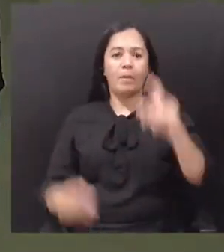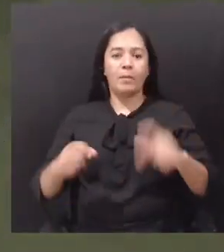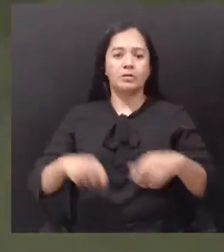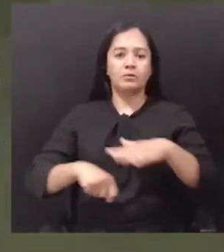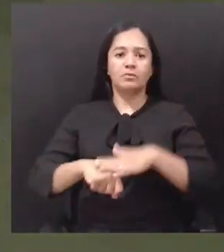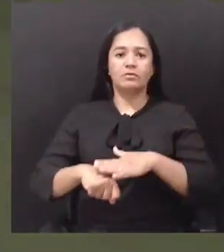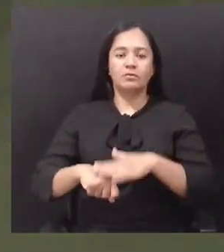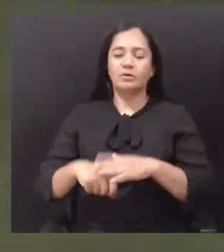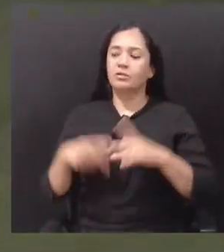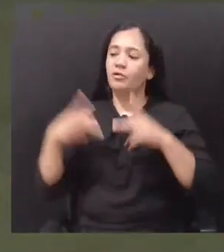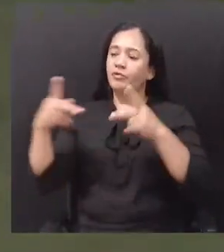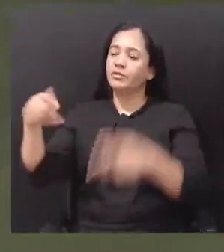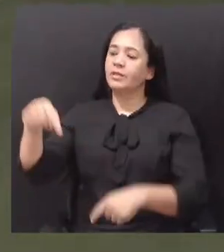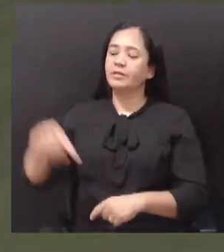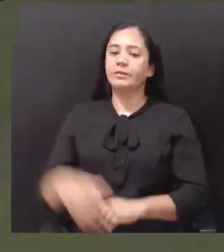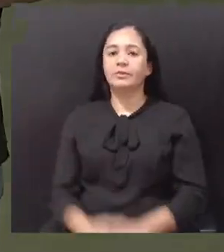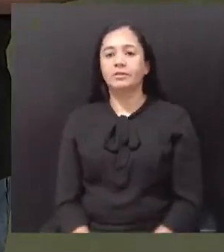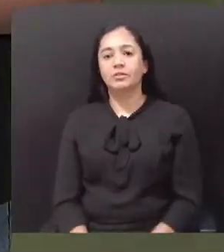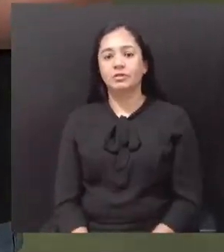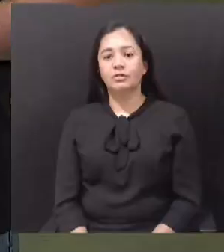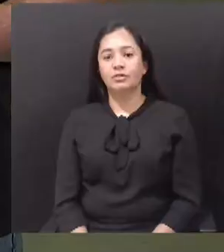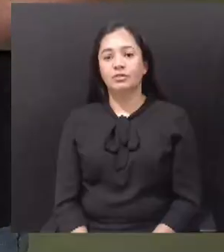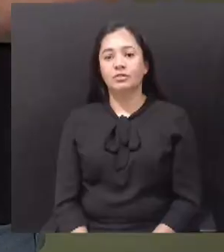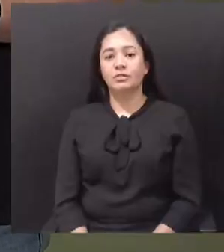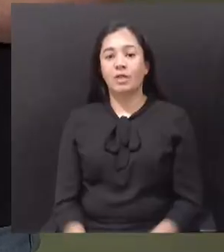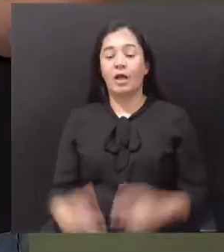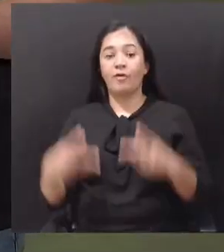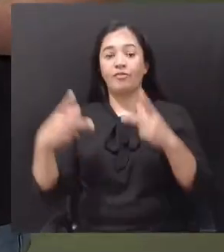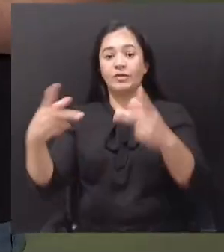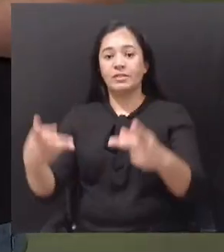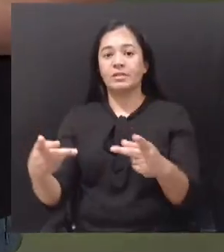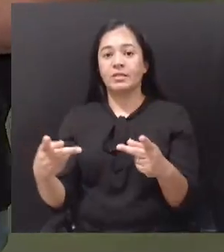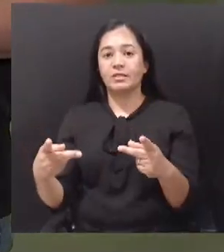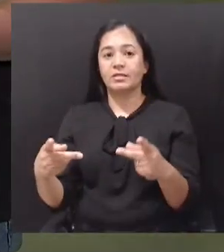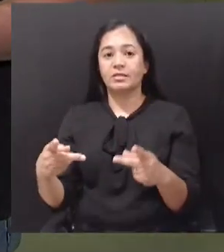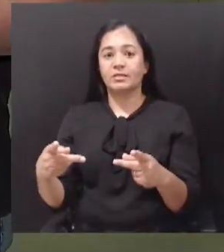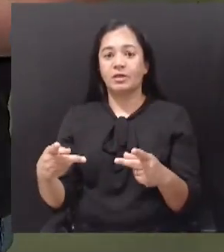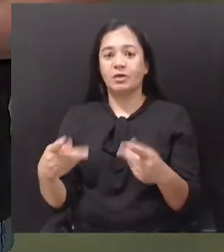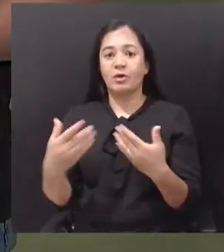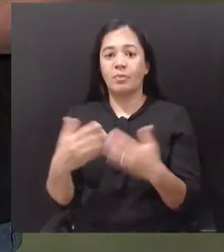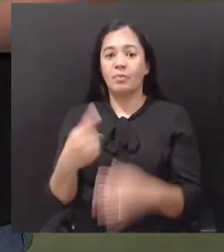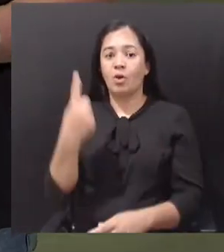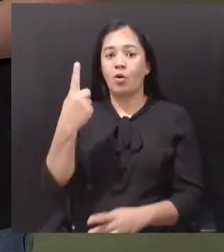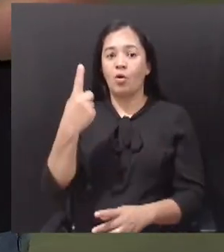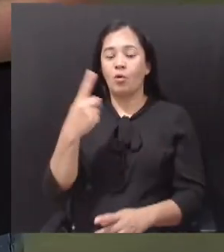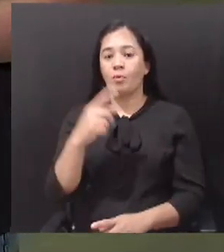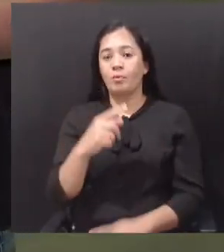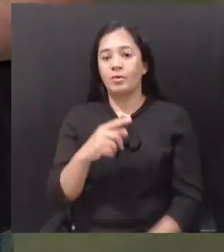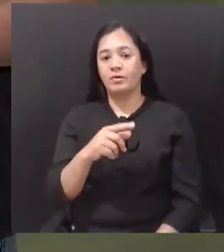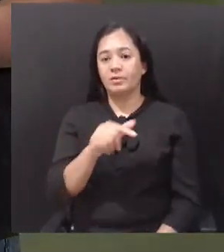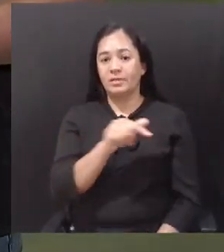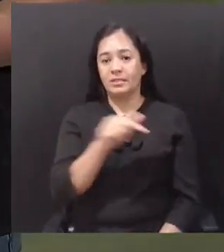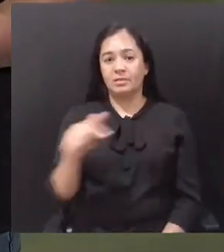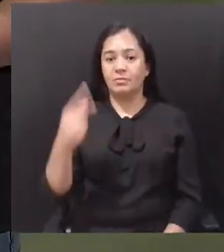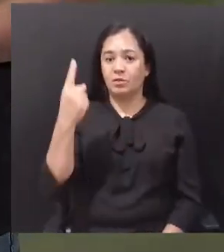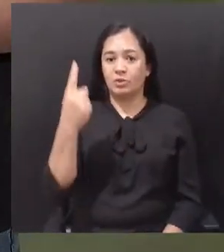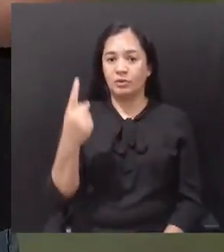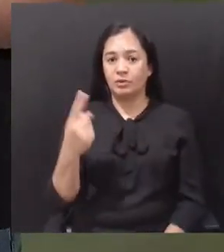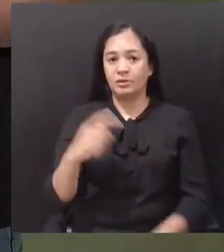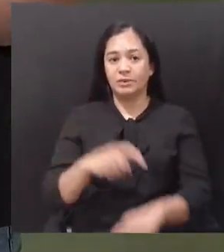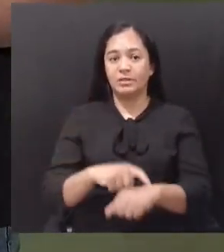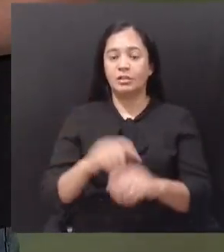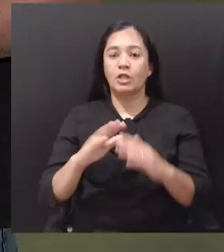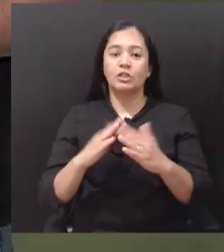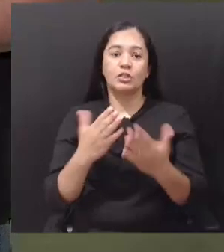aqui. Sim, a gente abre para visitação uma vez por semana, a gente tem 2 horários, isso para escolas normalmente, né? Mas